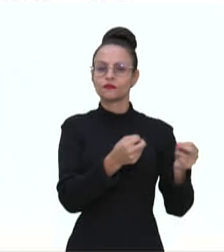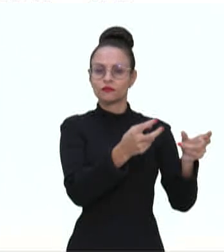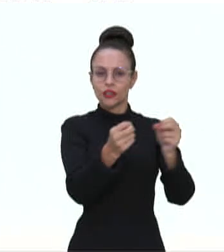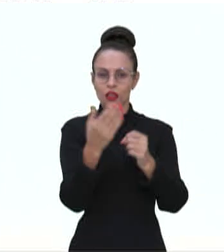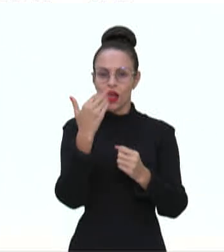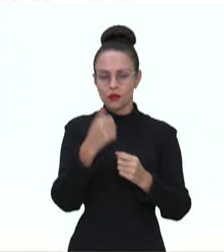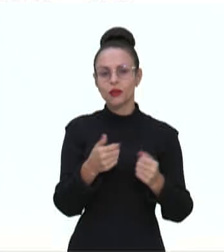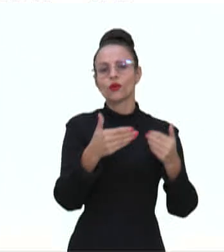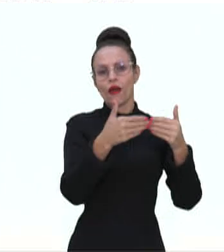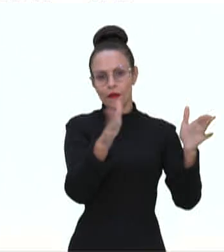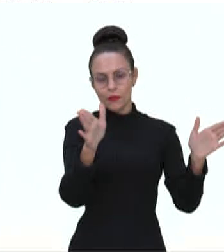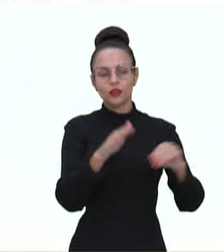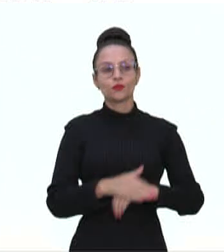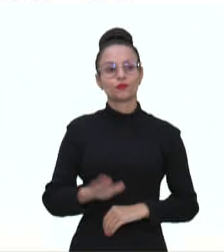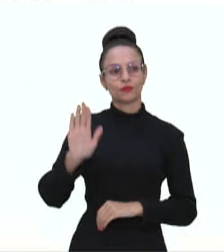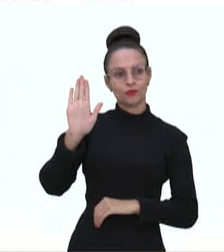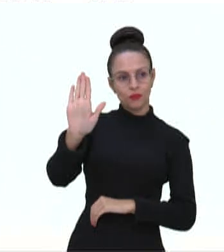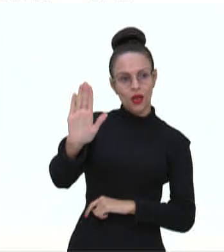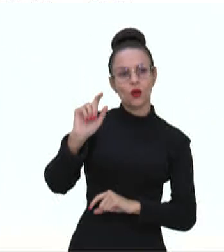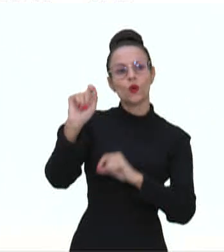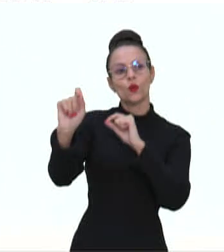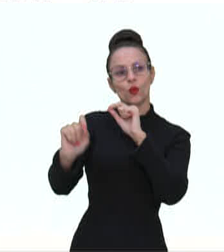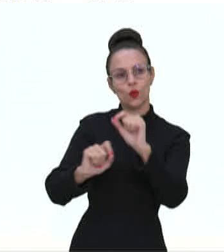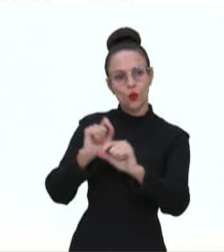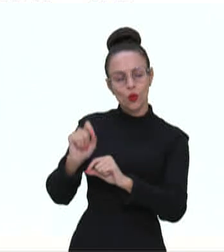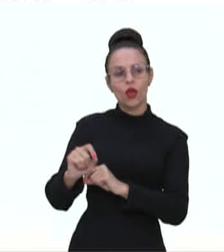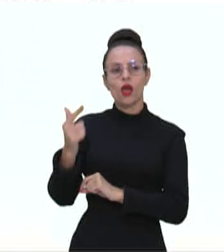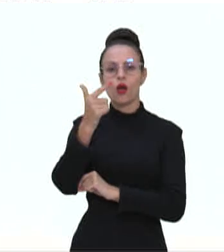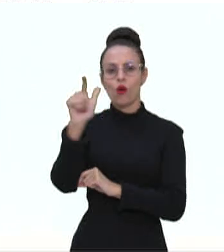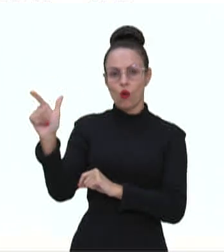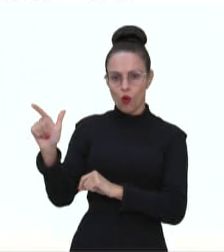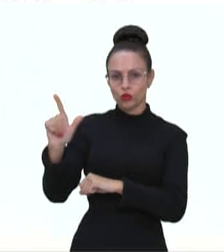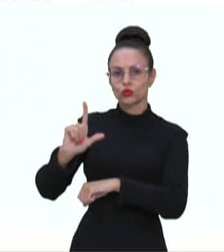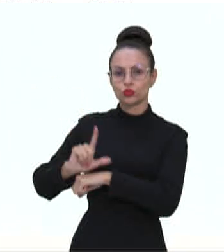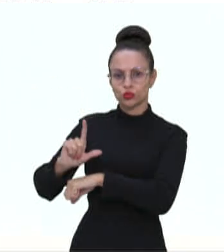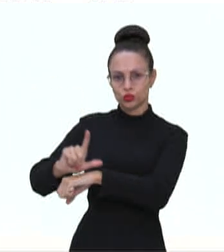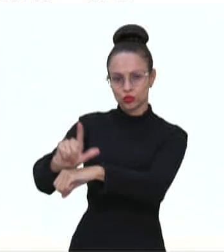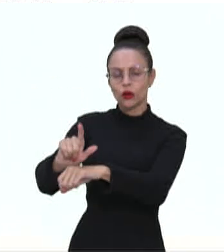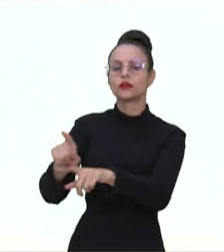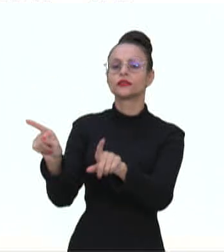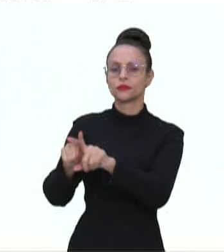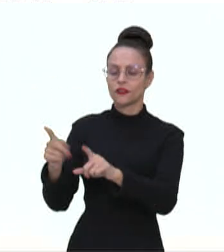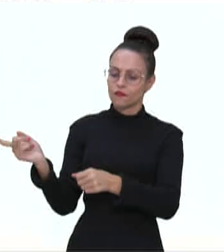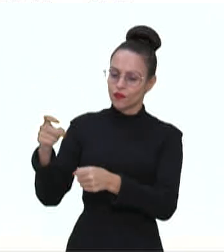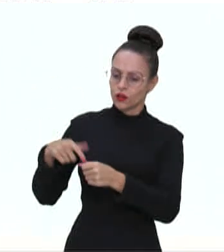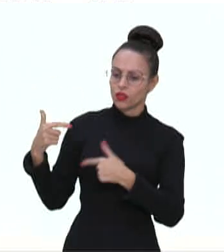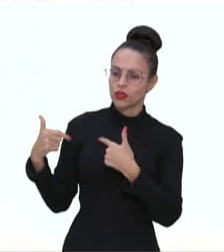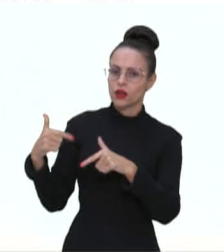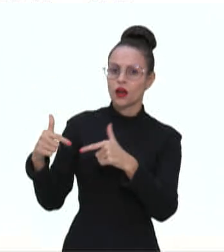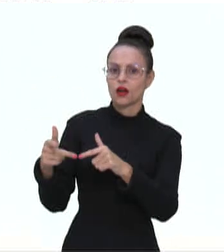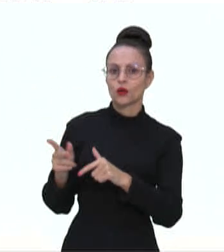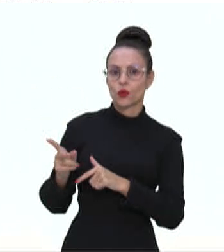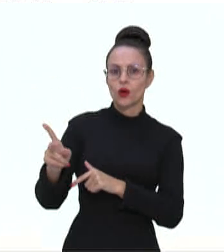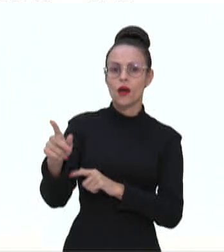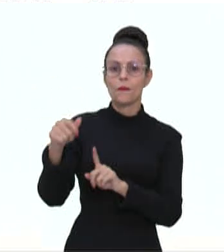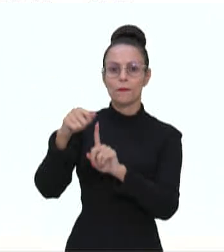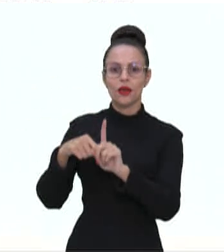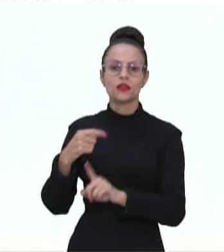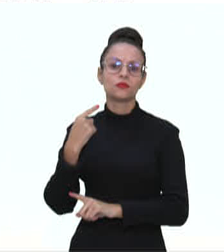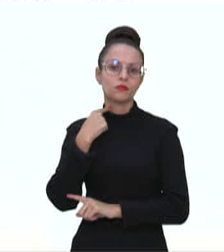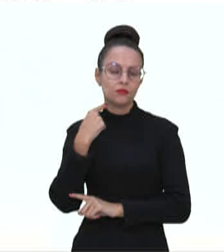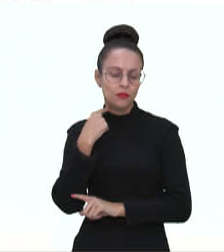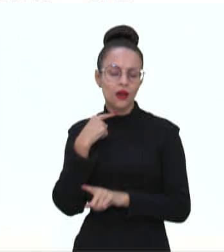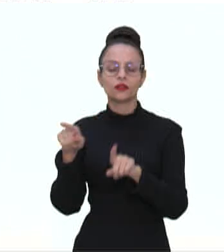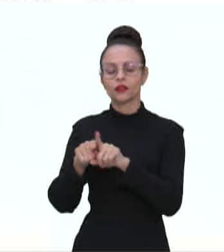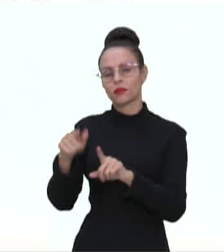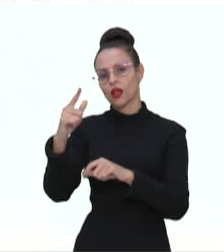farmácias funcionaram, mas outras atividades vêm sendo retomadas de forma contínua em maio, inclusive a reabertura